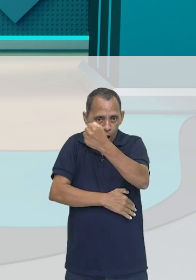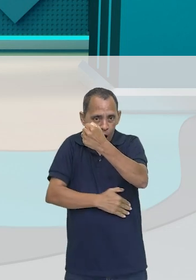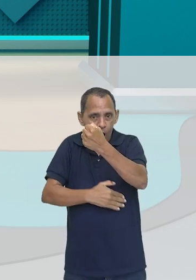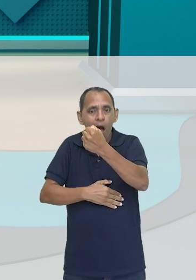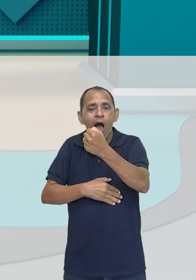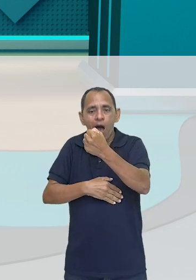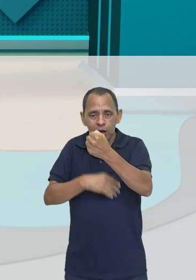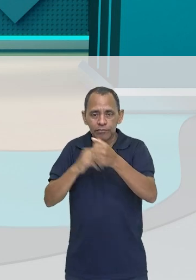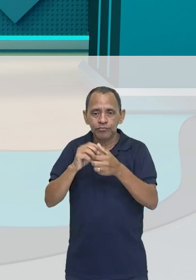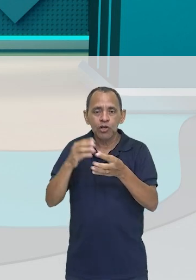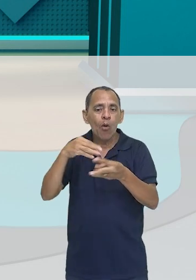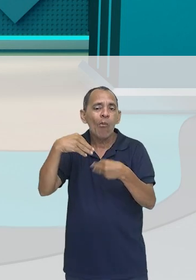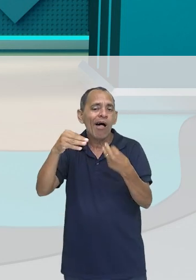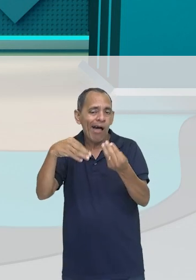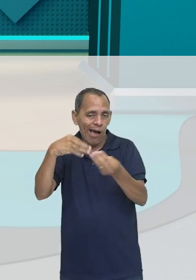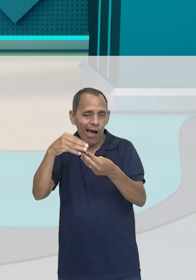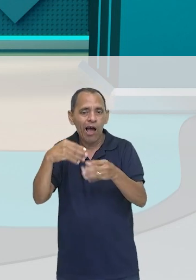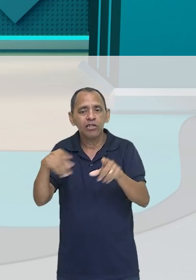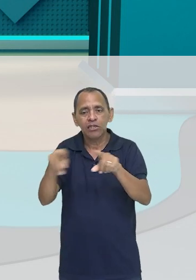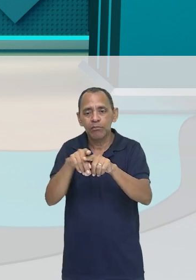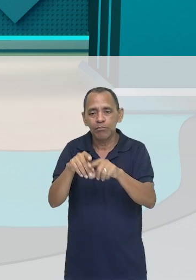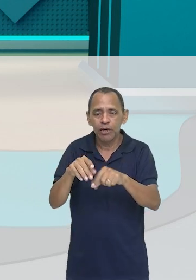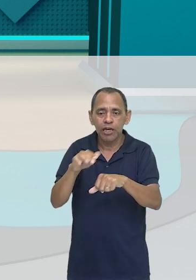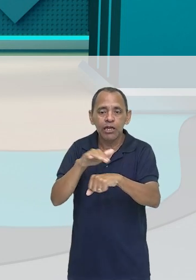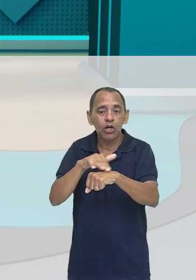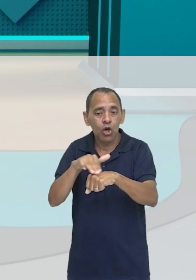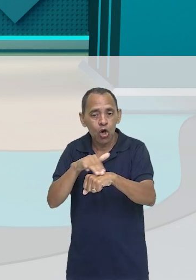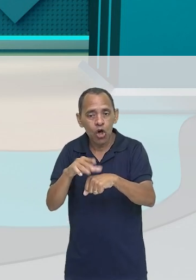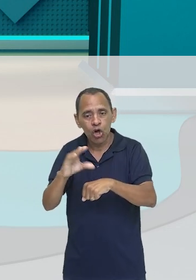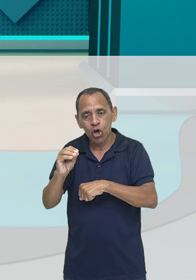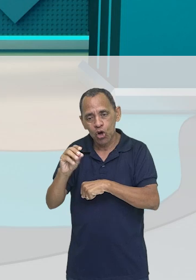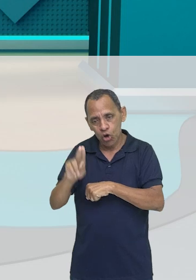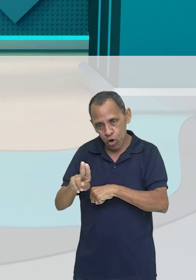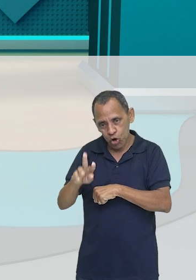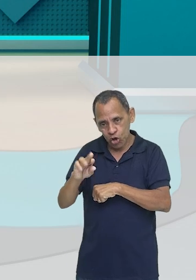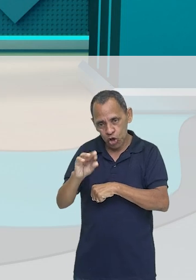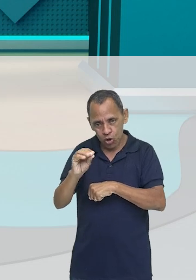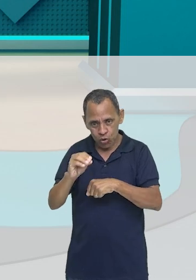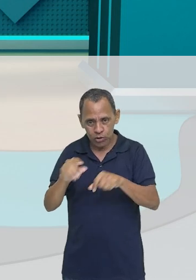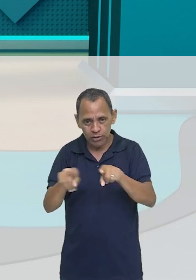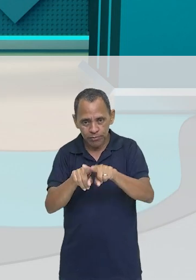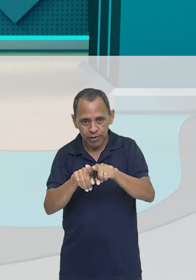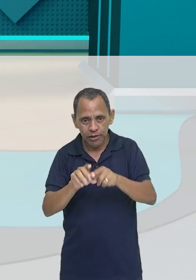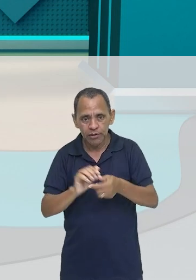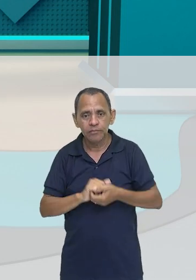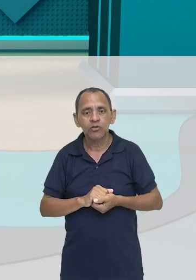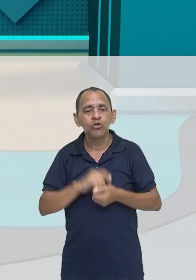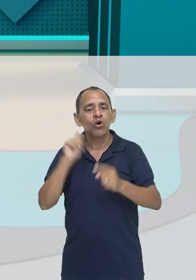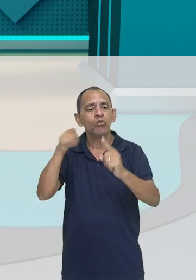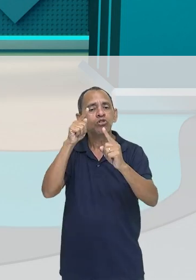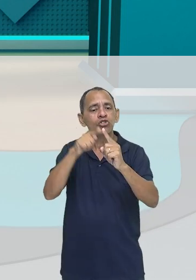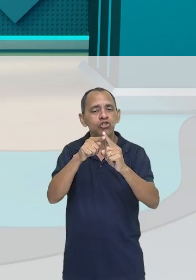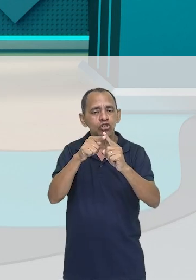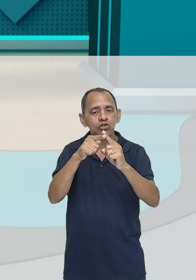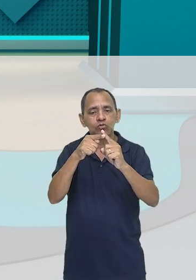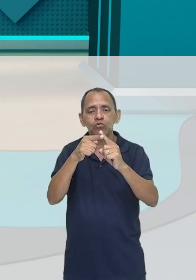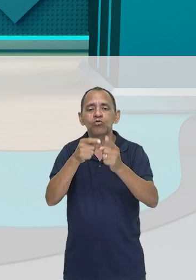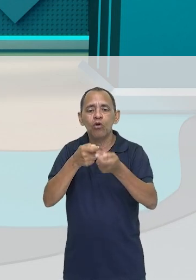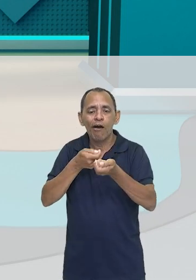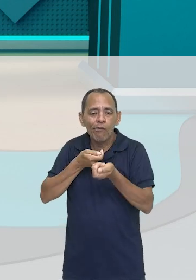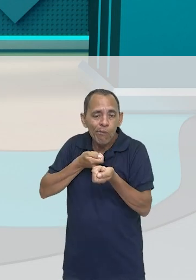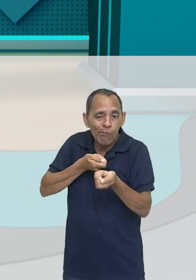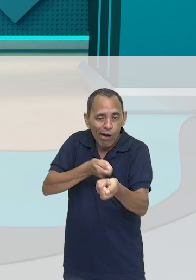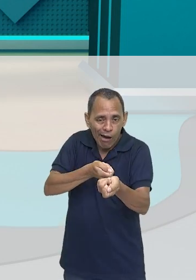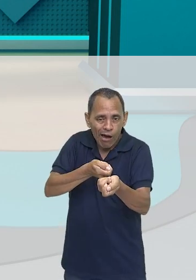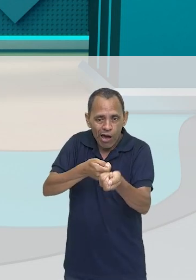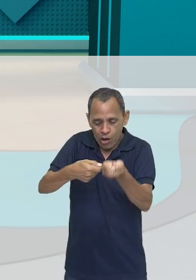couro. Tudo isso porque nós também temos golpes aí, né, onde o intuito é tocar o abdômen do nosso